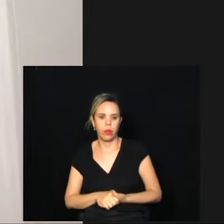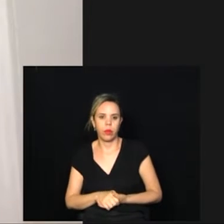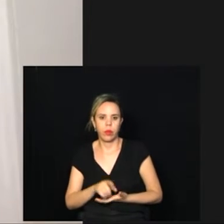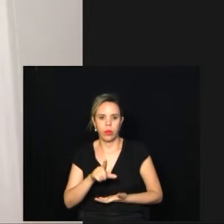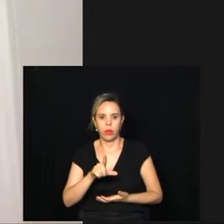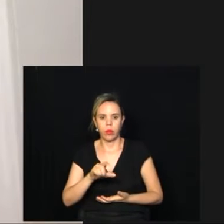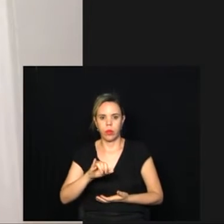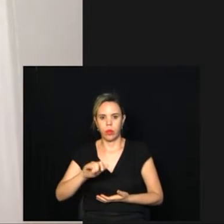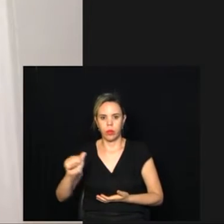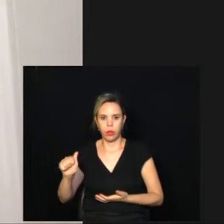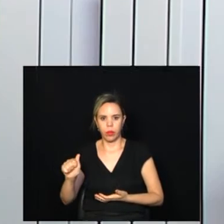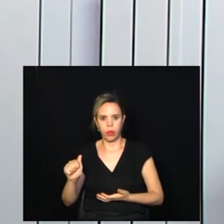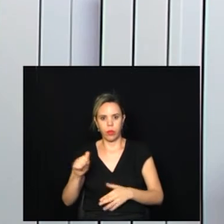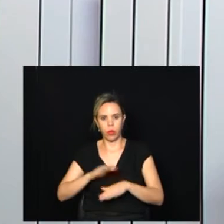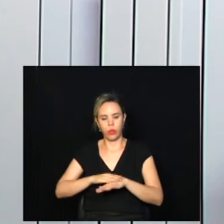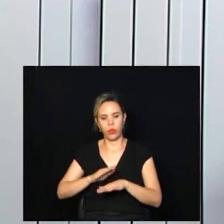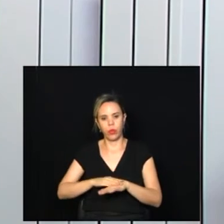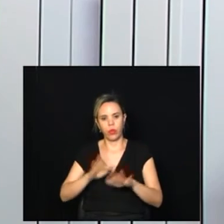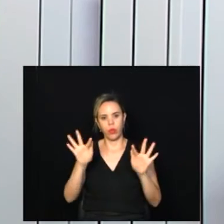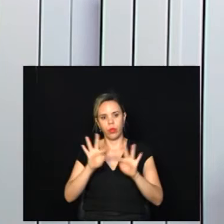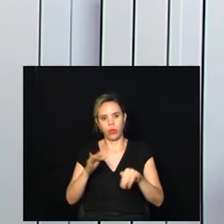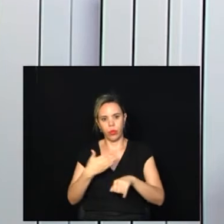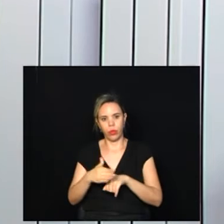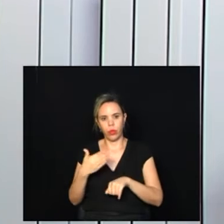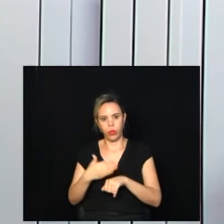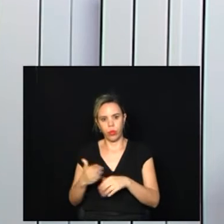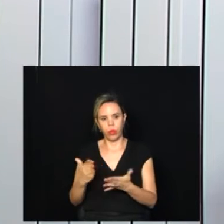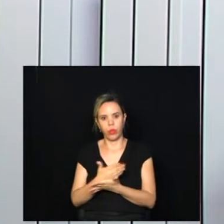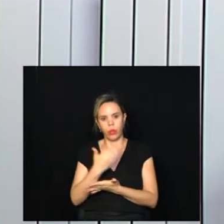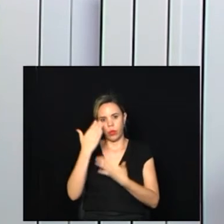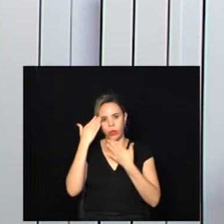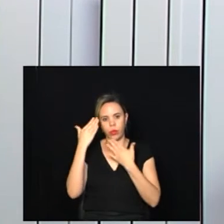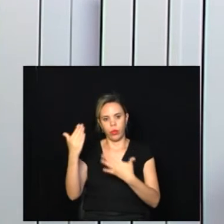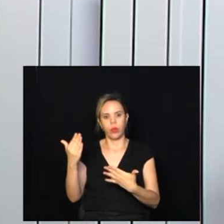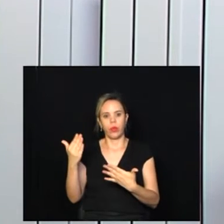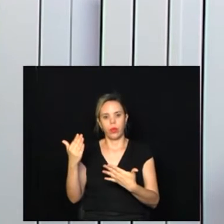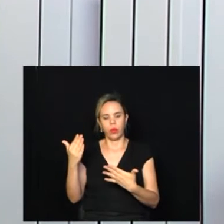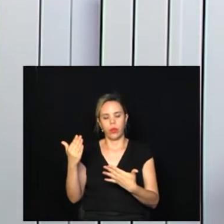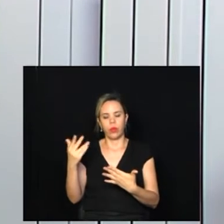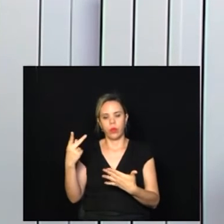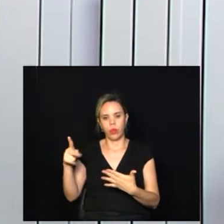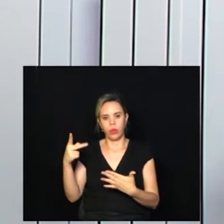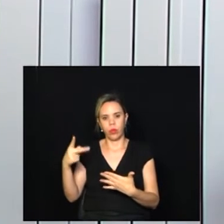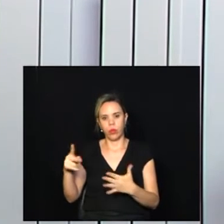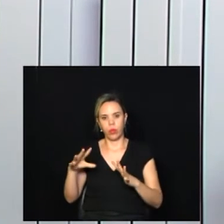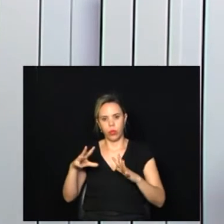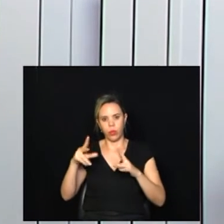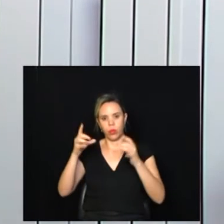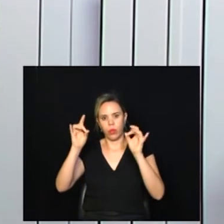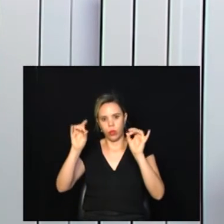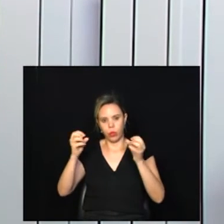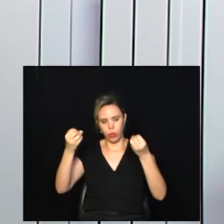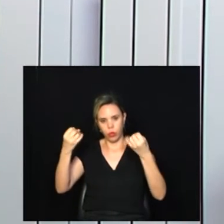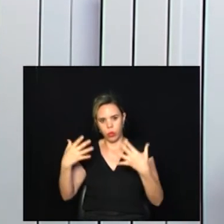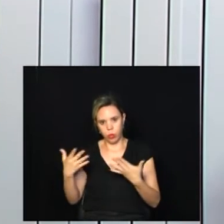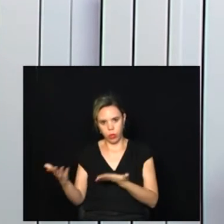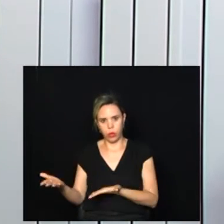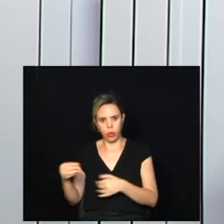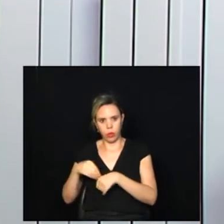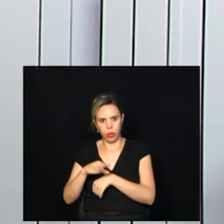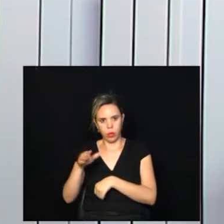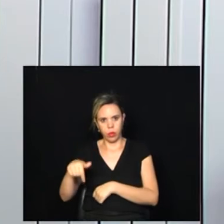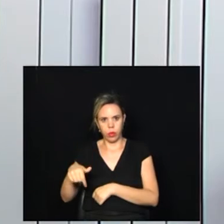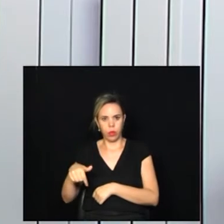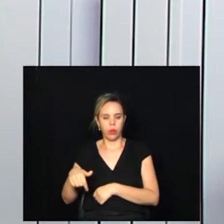Lígia Oizumi, autora do Felicidade na Prática, muito obrigado por todos os ensinamentos que você passou aqui